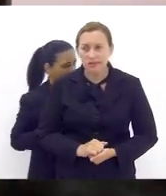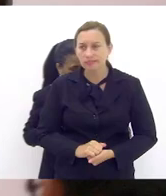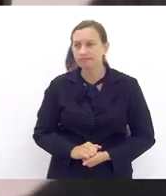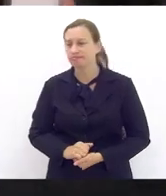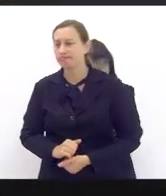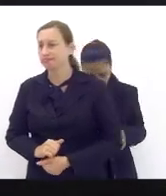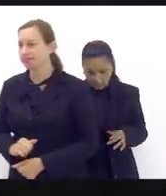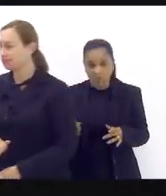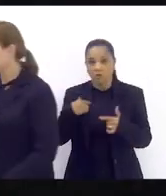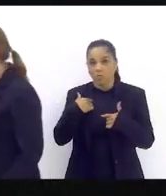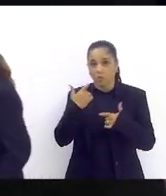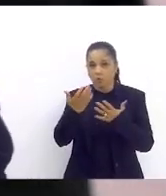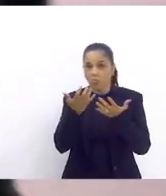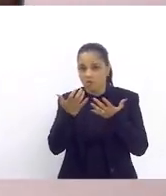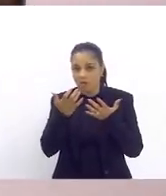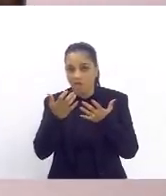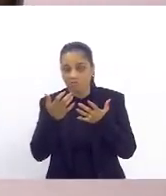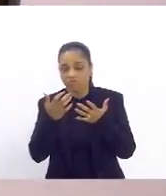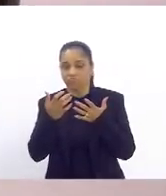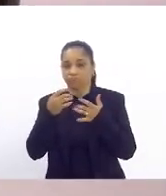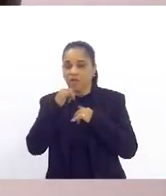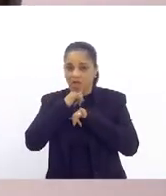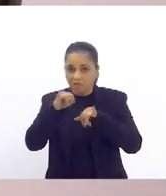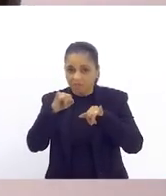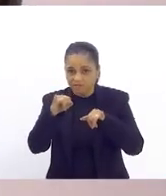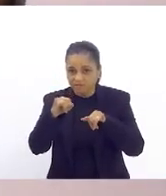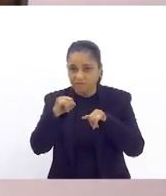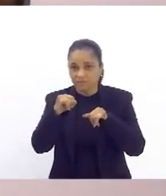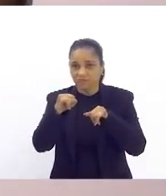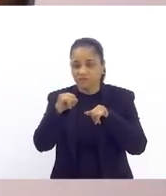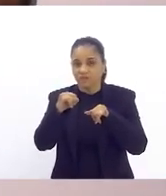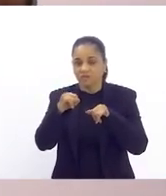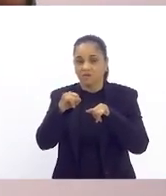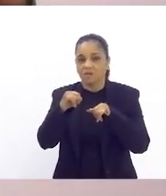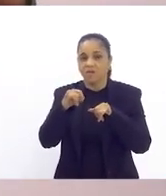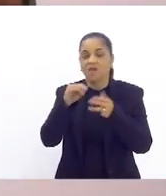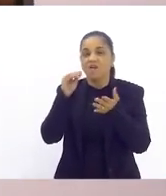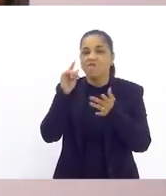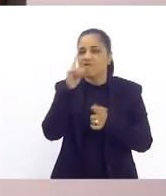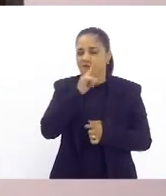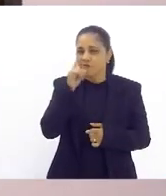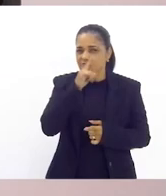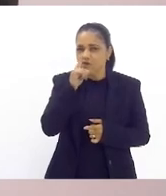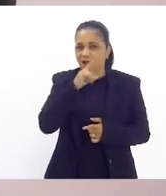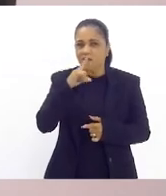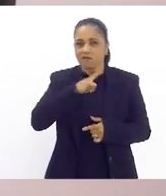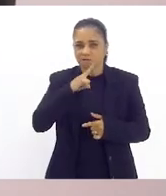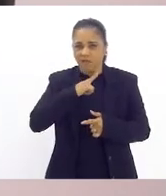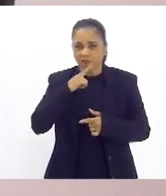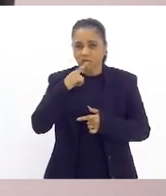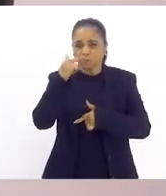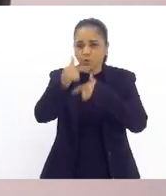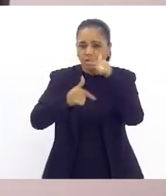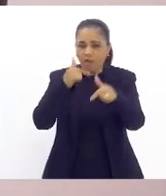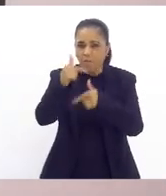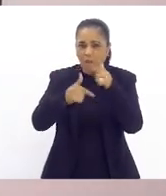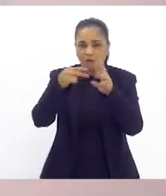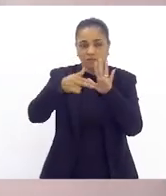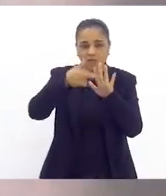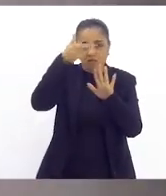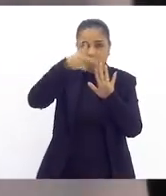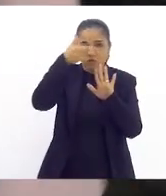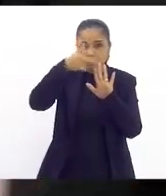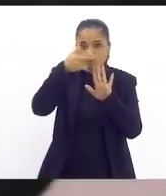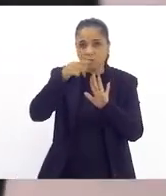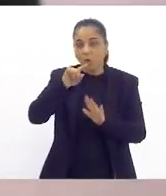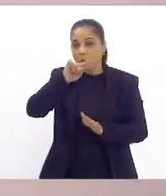procedimento que eu quero deixar com os senhores é o seguinte há muita falha no procedimento da resolução mil